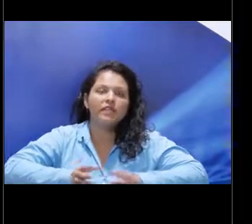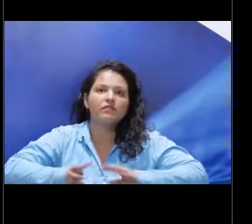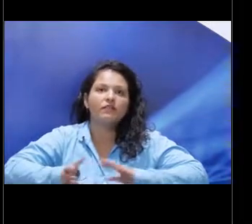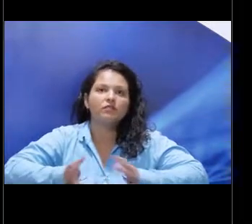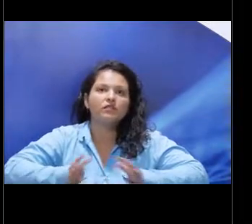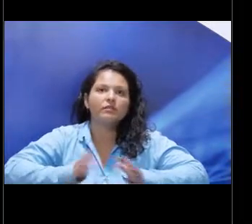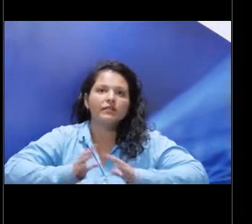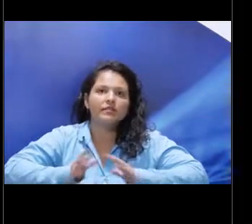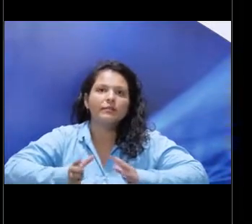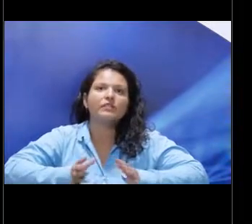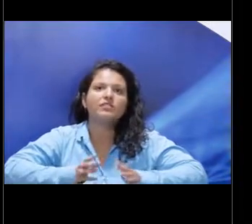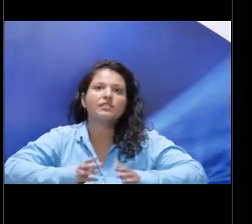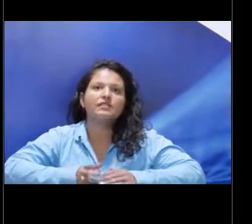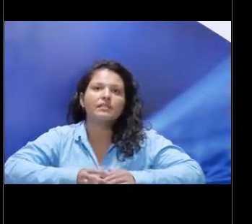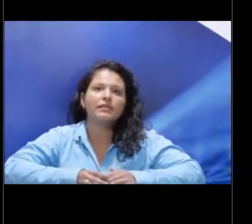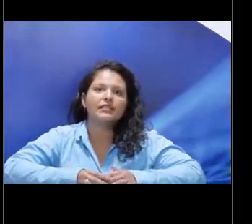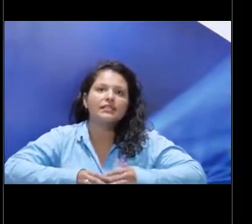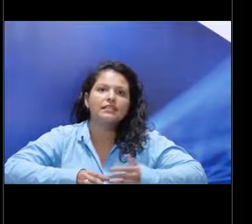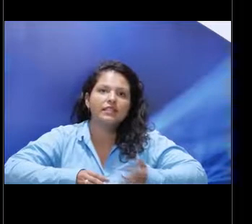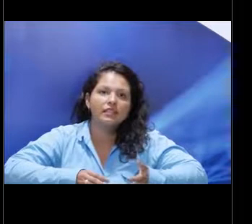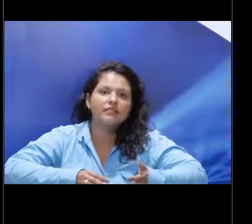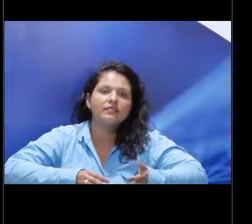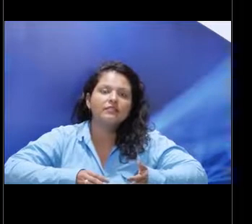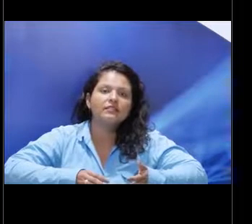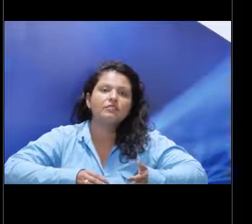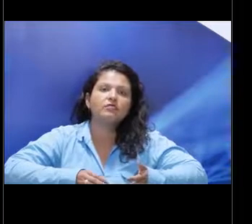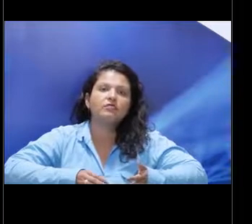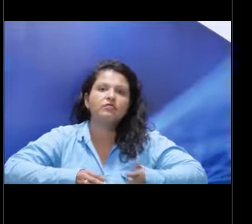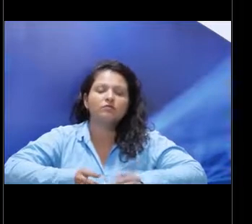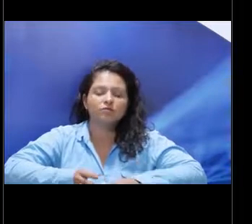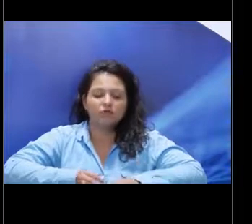de 3 fatores, basicamente, né? Que seria a matéria seca